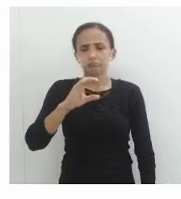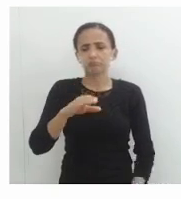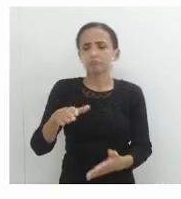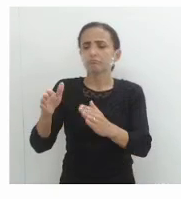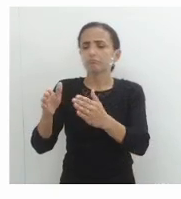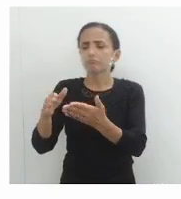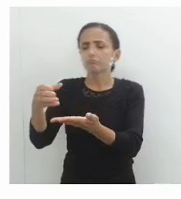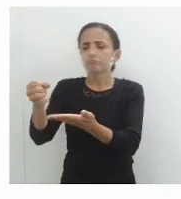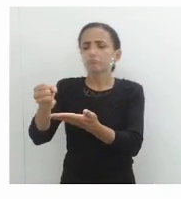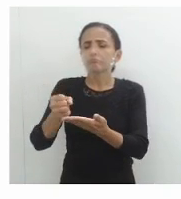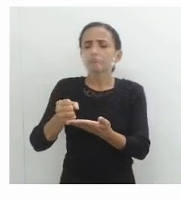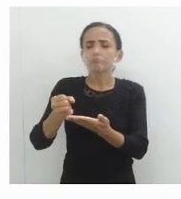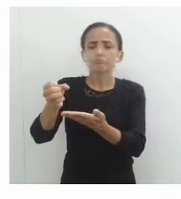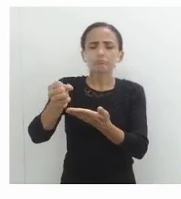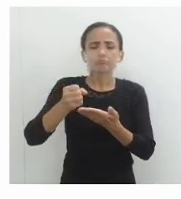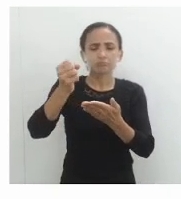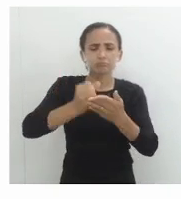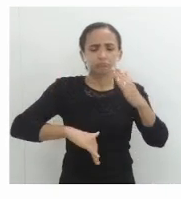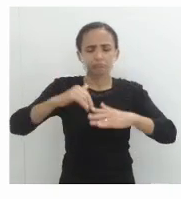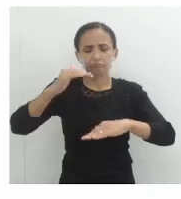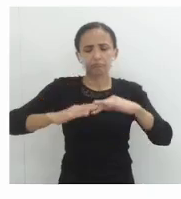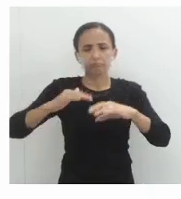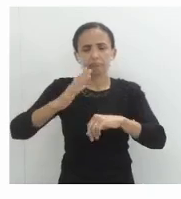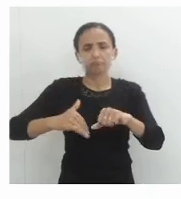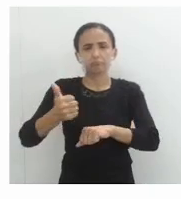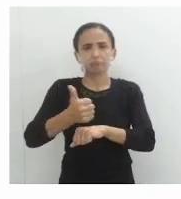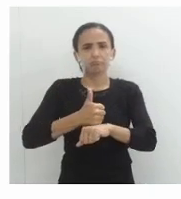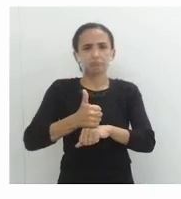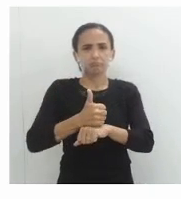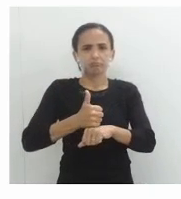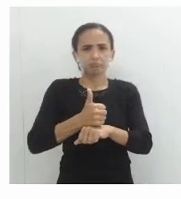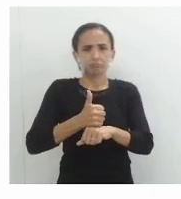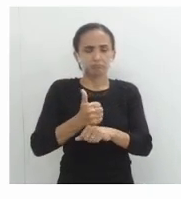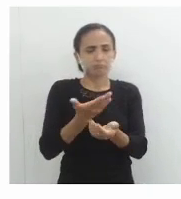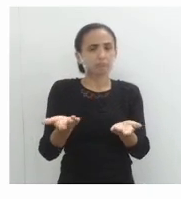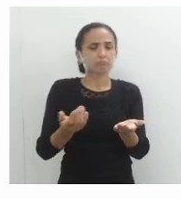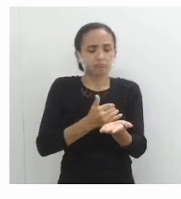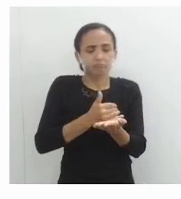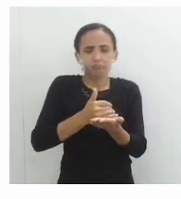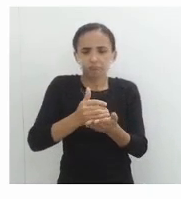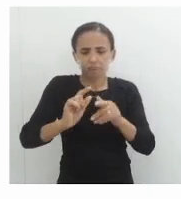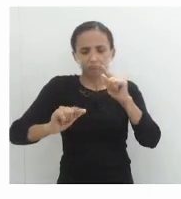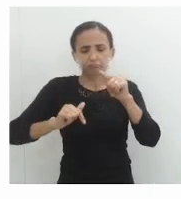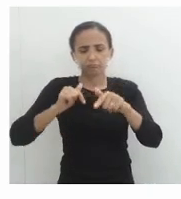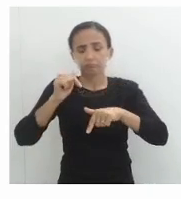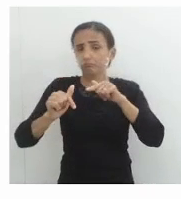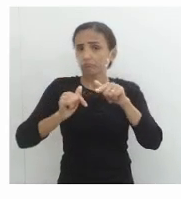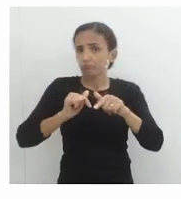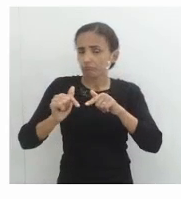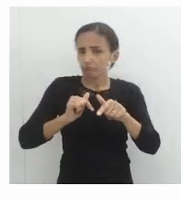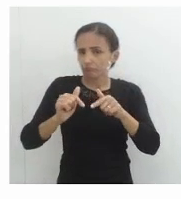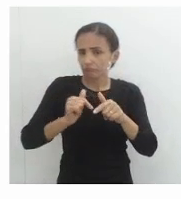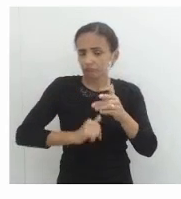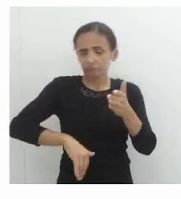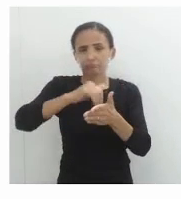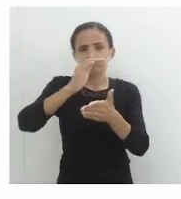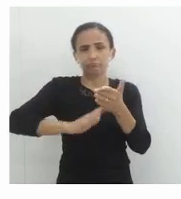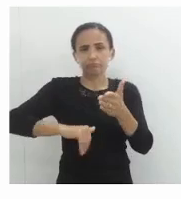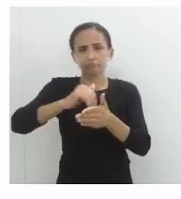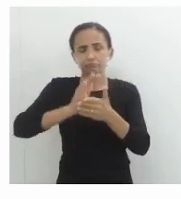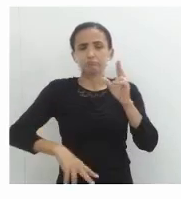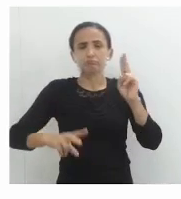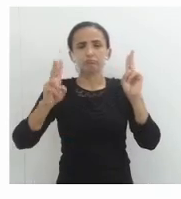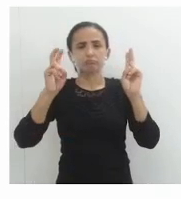artistas, né? Então a igreja ela passou a atrair novos fiéis, né, passou a financiar a produção de obras de arte de temática cristã,